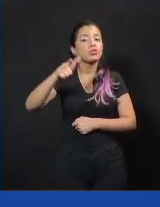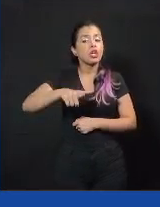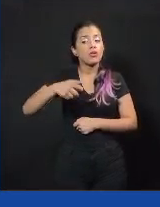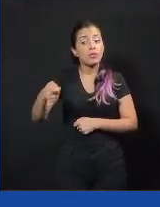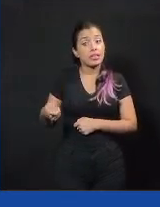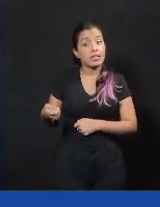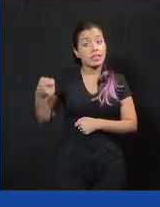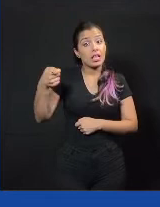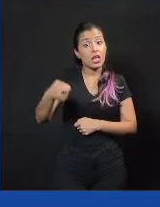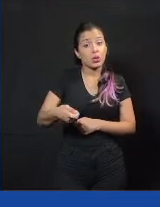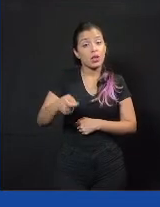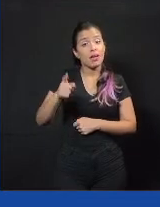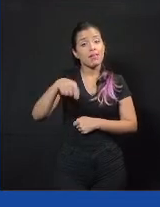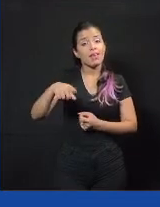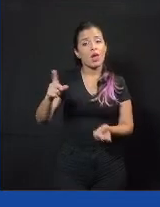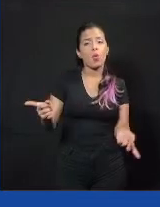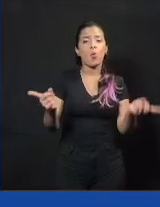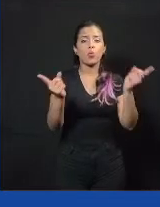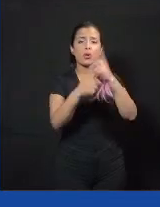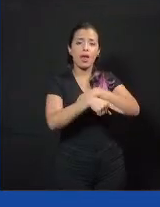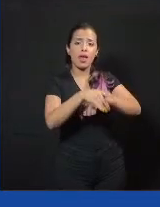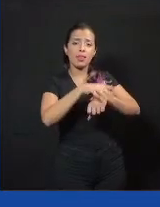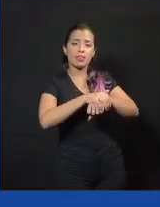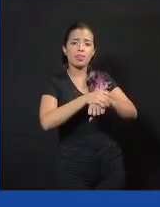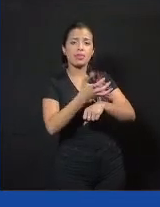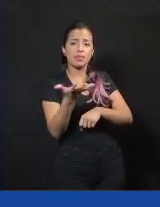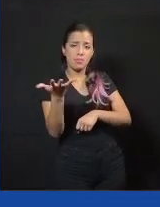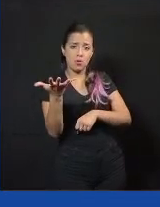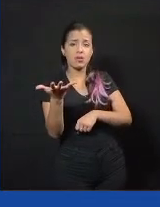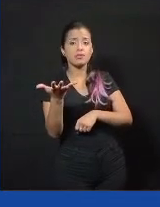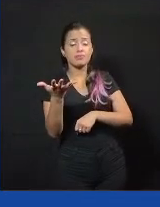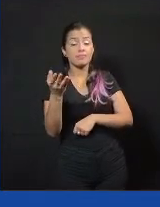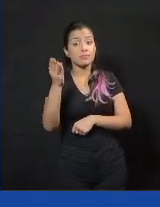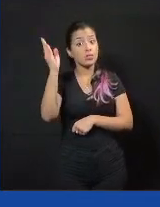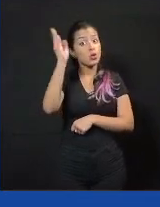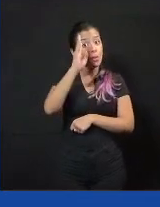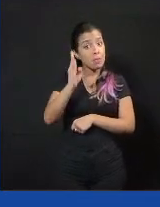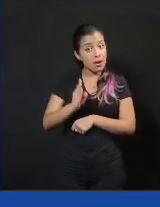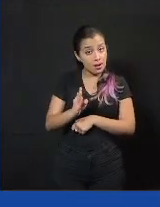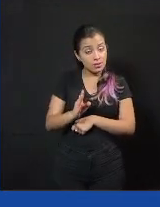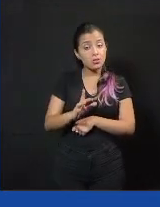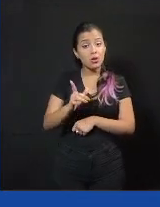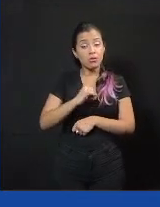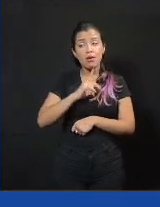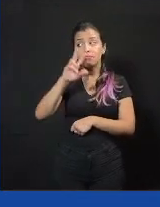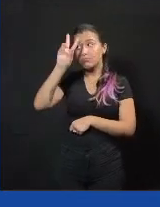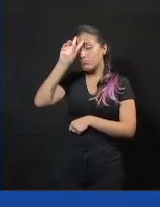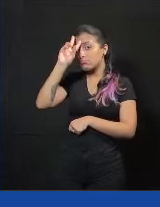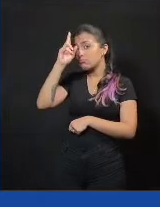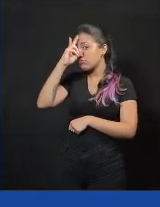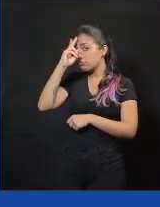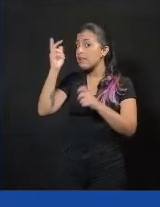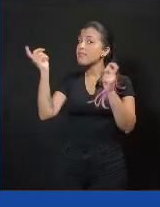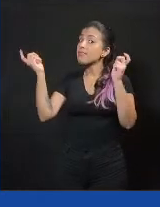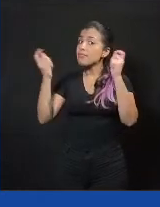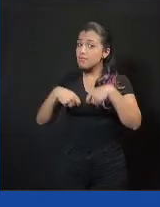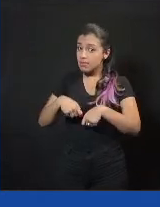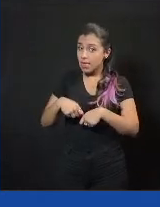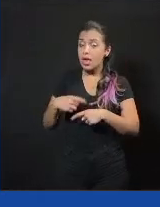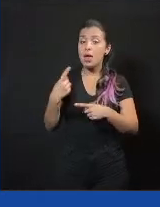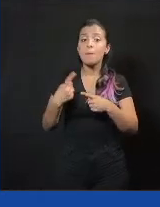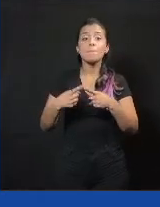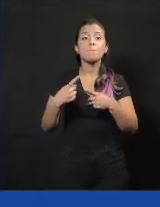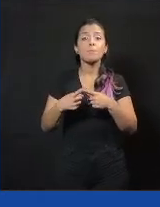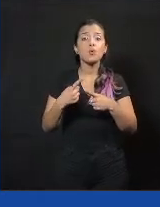do valor da democracia. O Brasil só é fácil de inverter a lógica de boa-fé para má-fé porque ela não